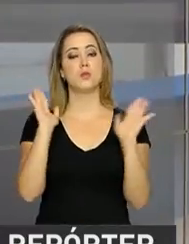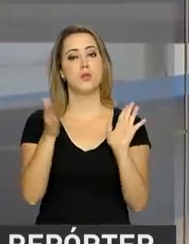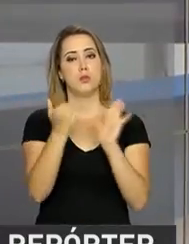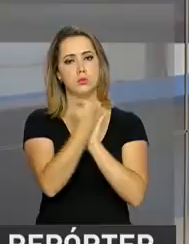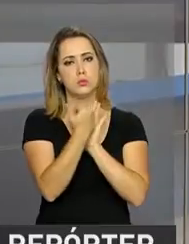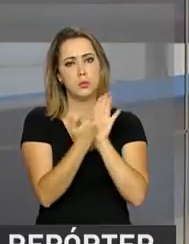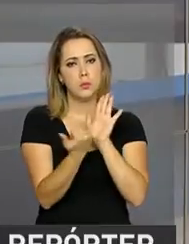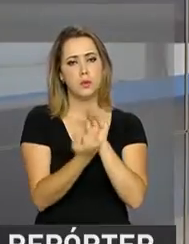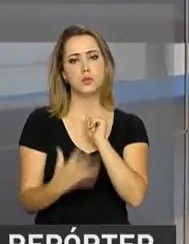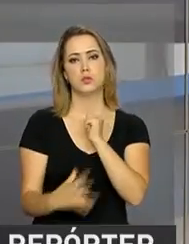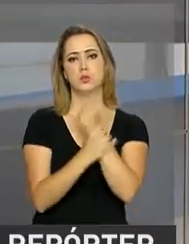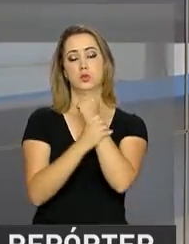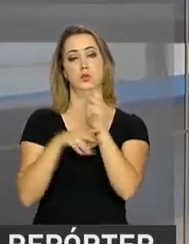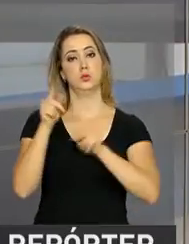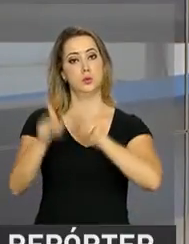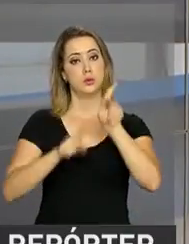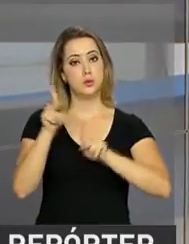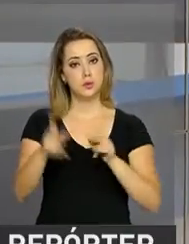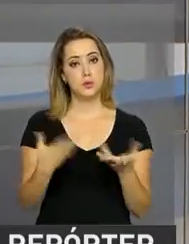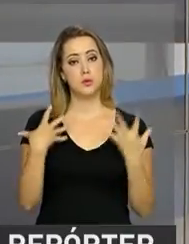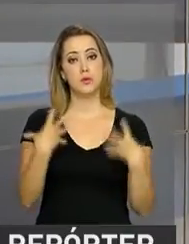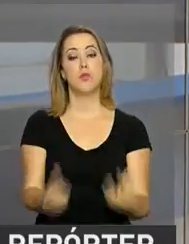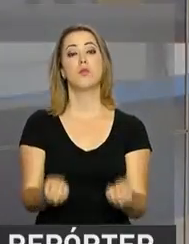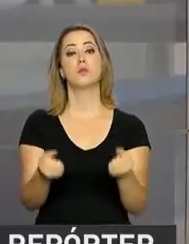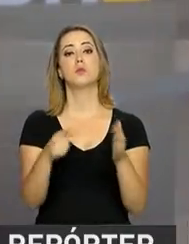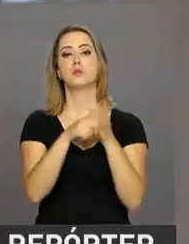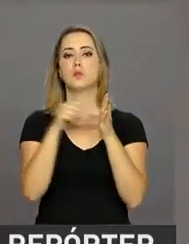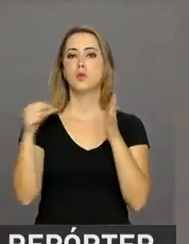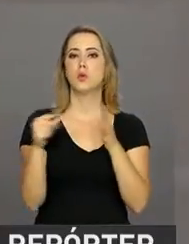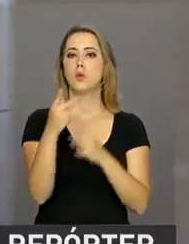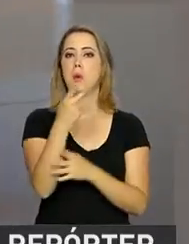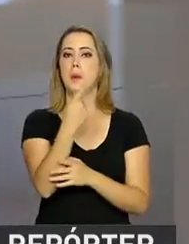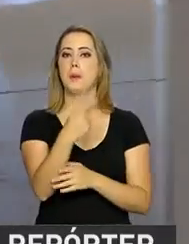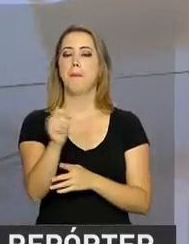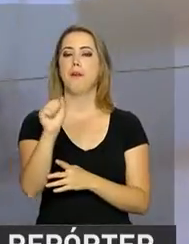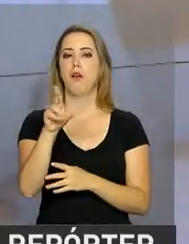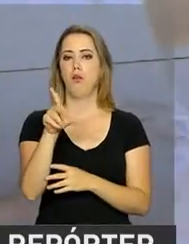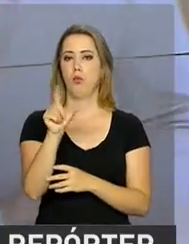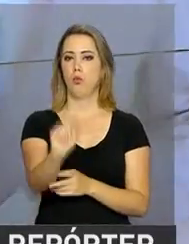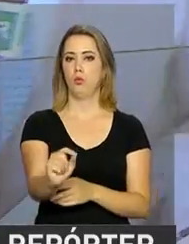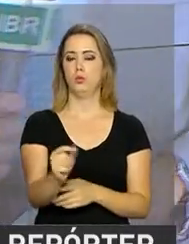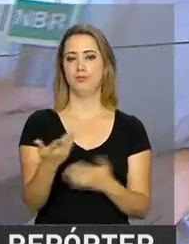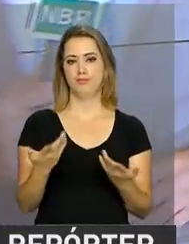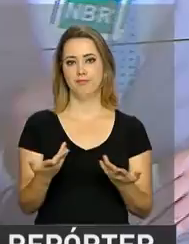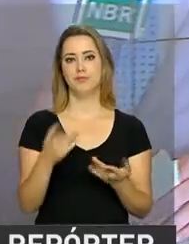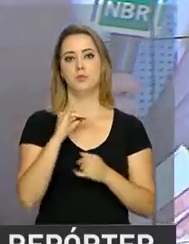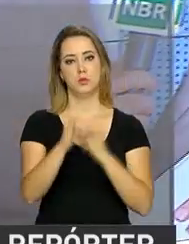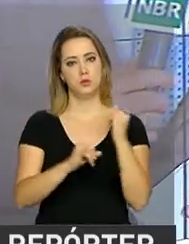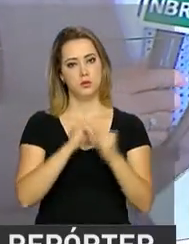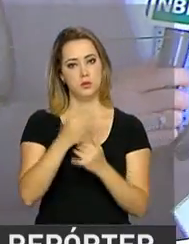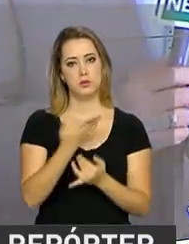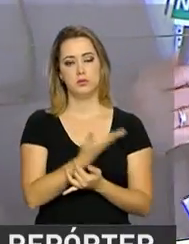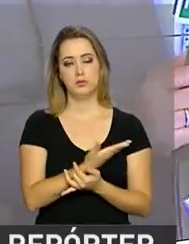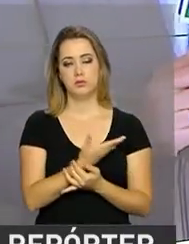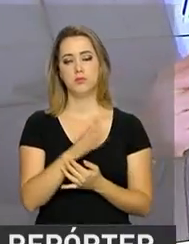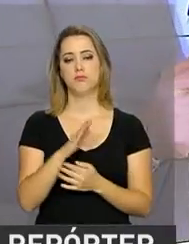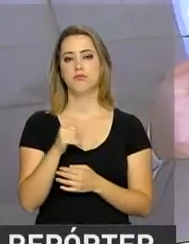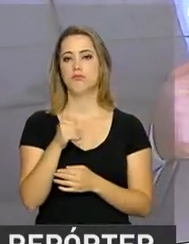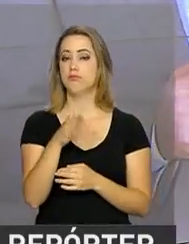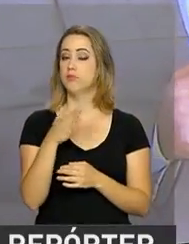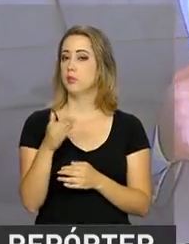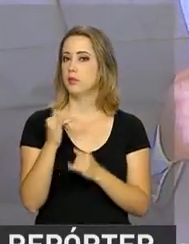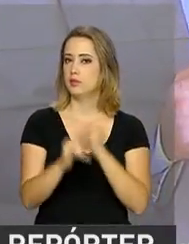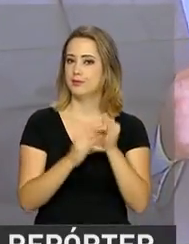plano nacional de segurança pública nós vamos ao vivo com o repórter paulo la sálvia que está no palácio do planalto e traz mais informações